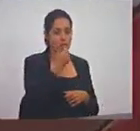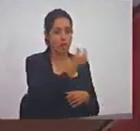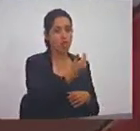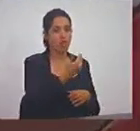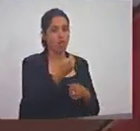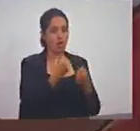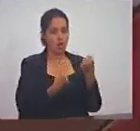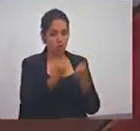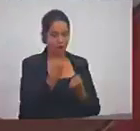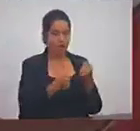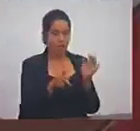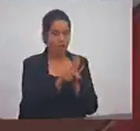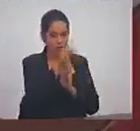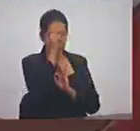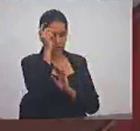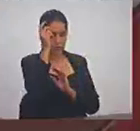vereador.